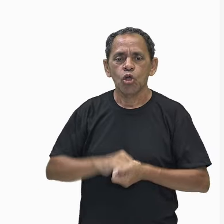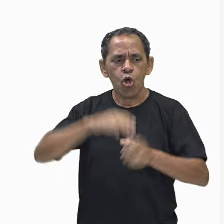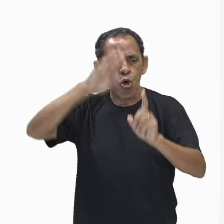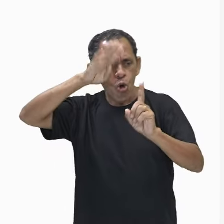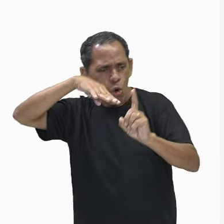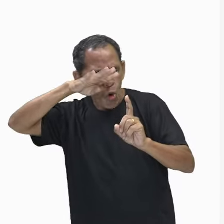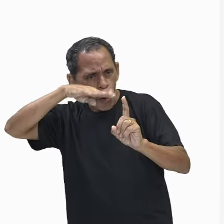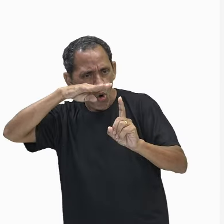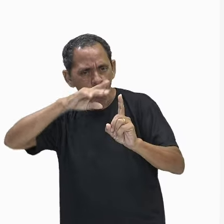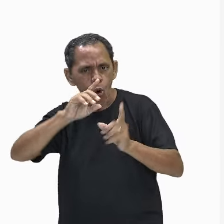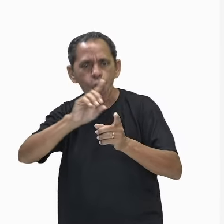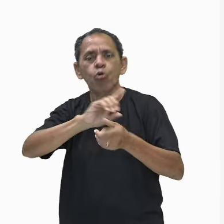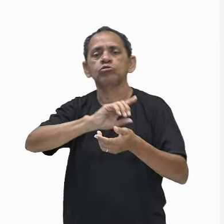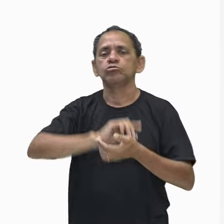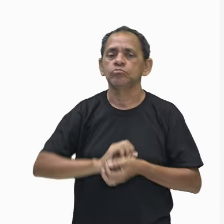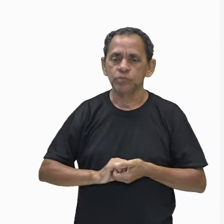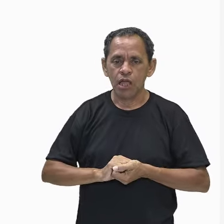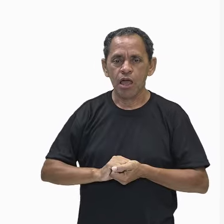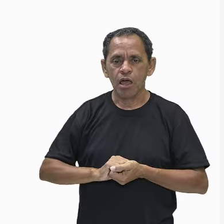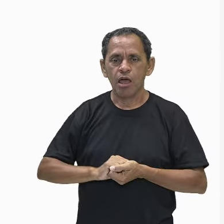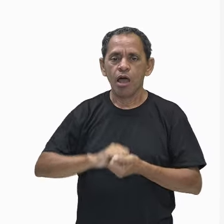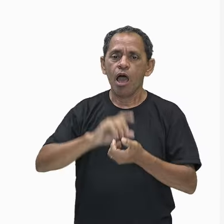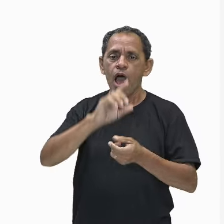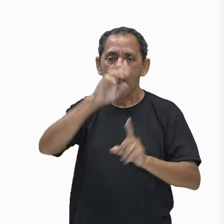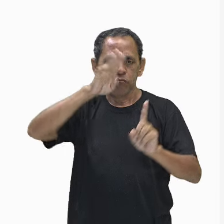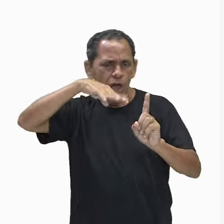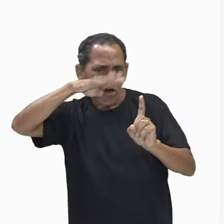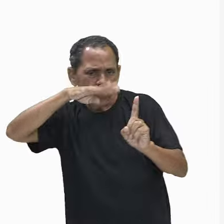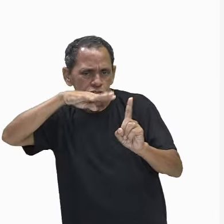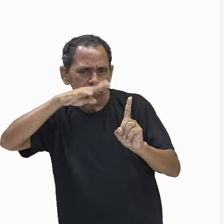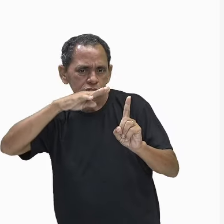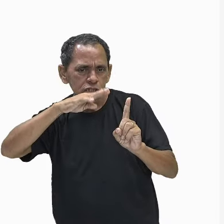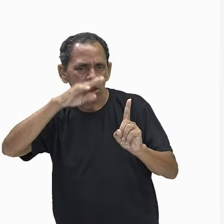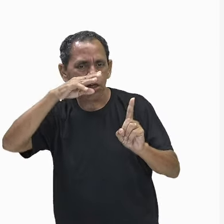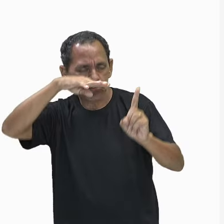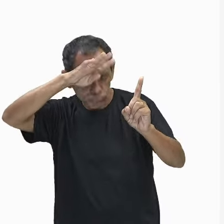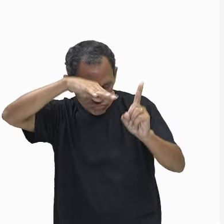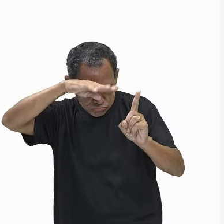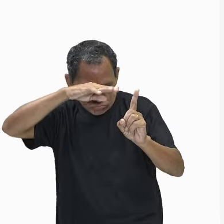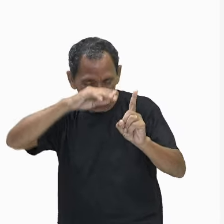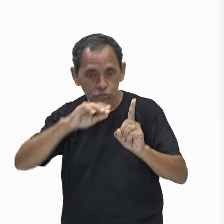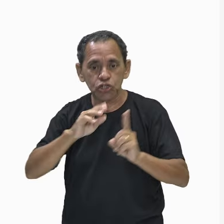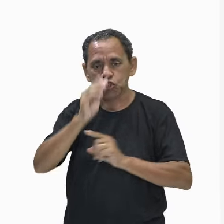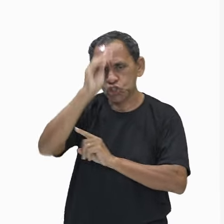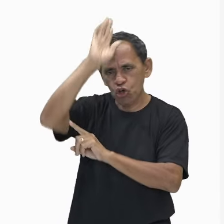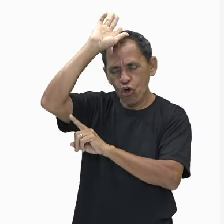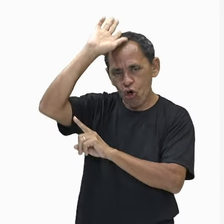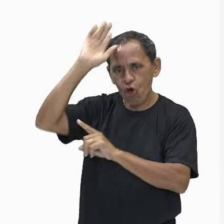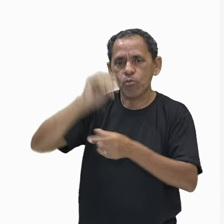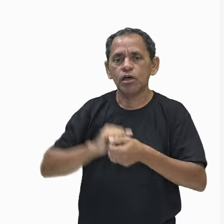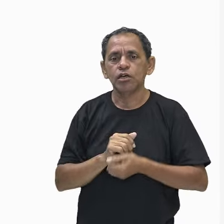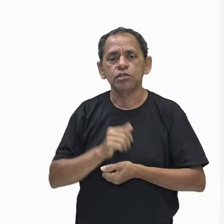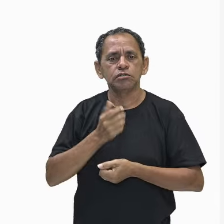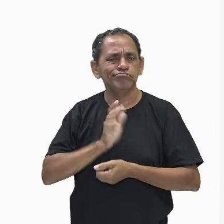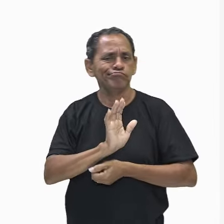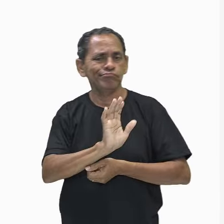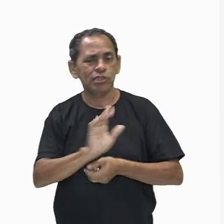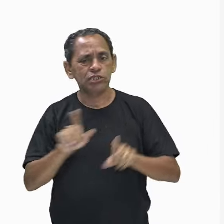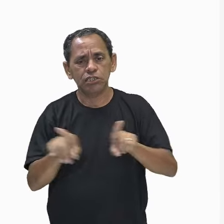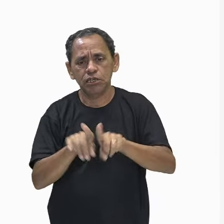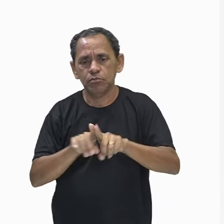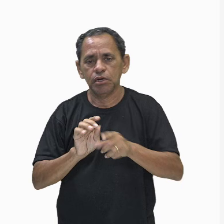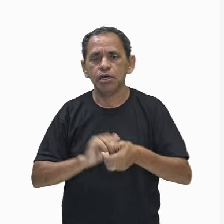e, portanto, eram encarados como suspeitas e hostilidade pela generalidade dos cidadãos